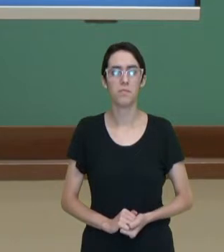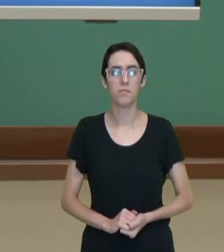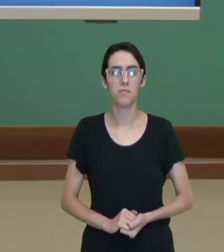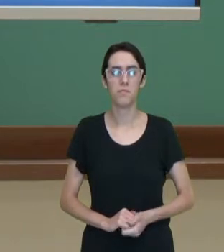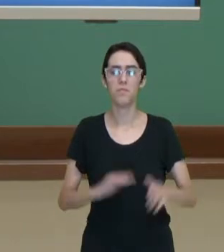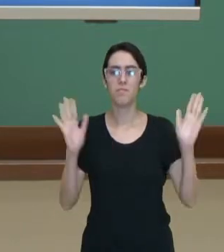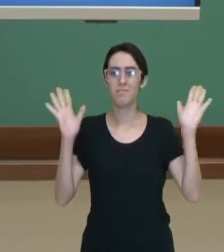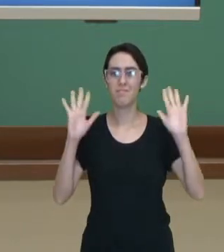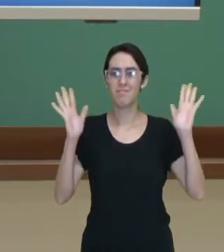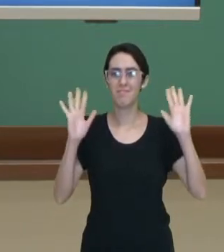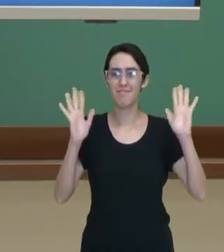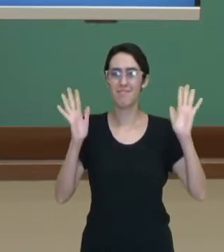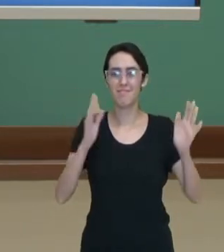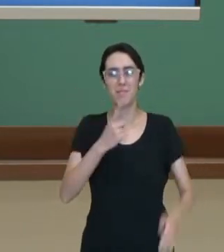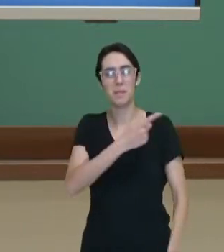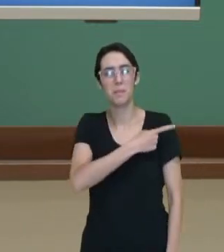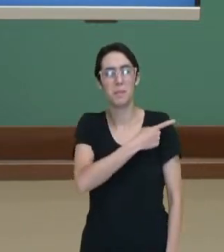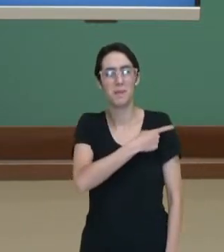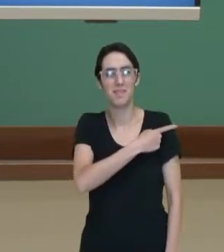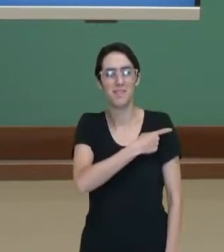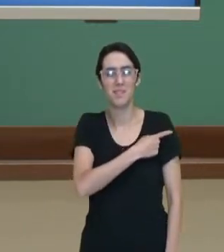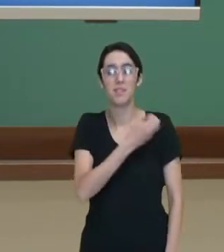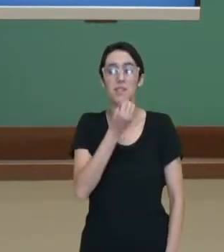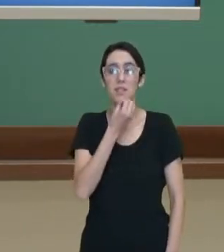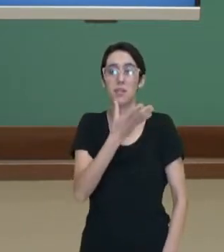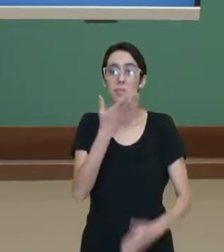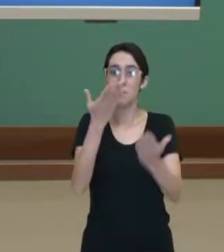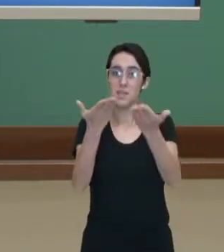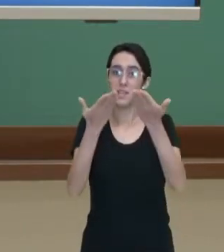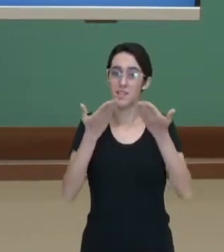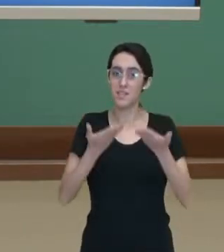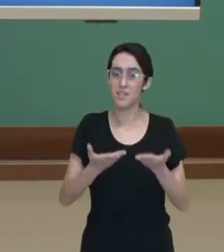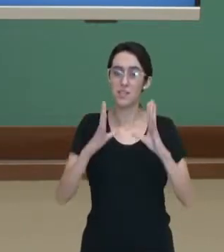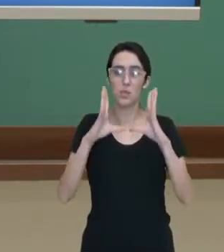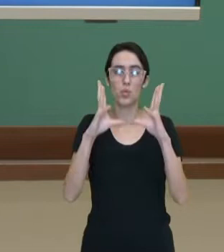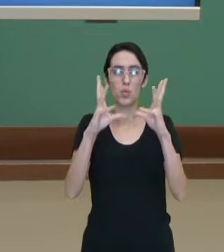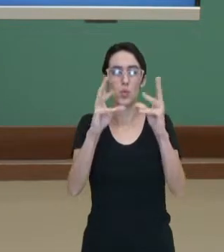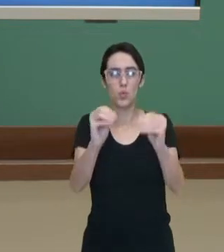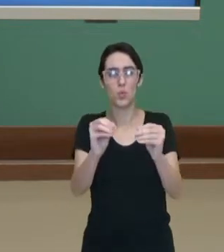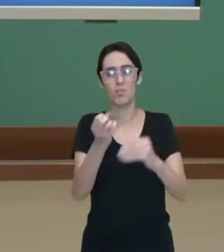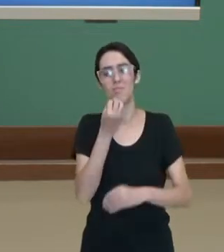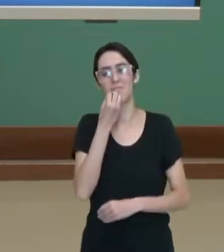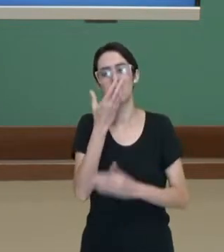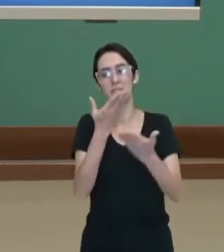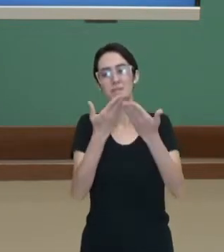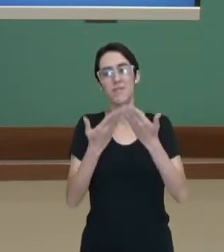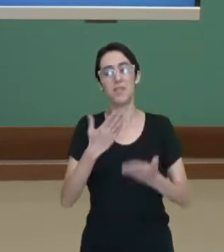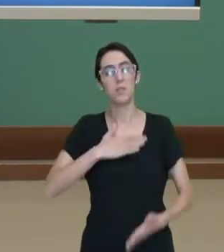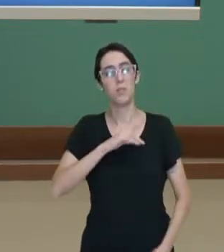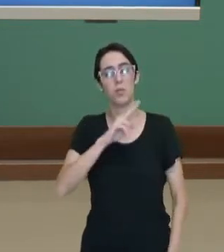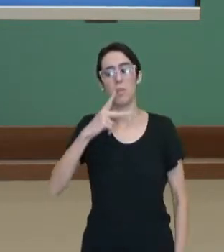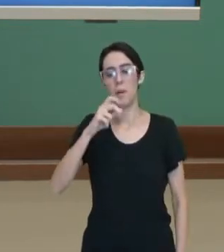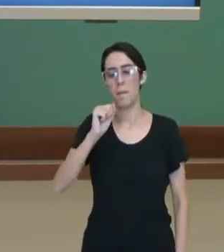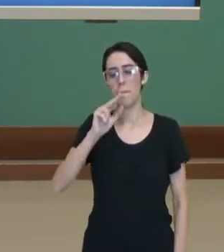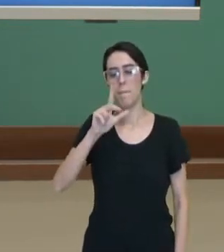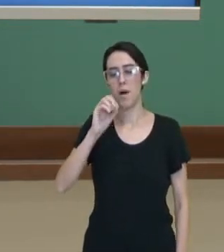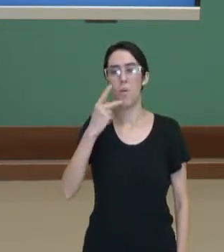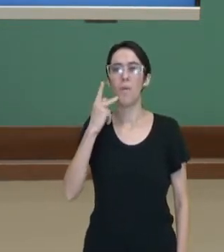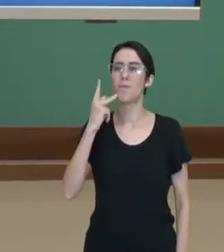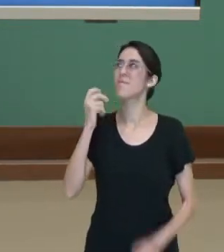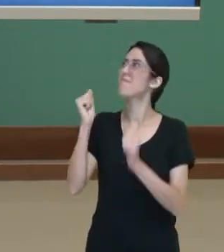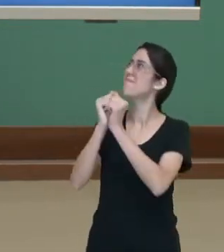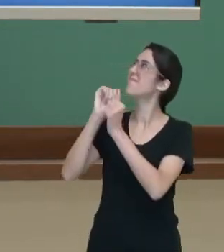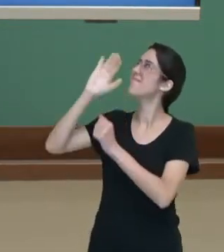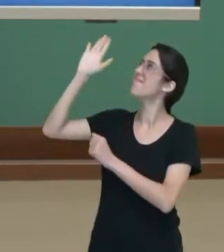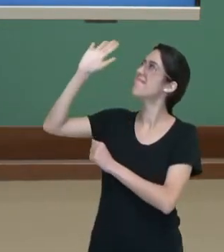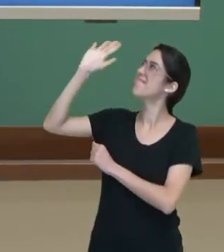Olá, estudantes da primeira série, sejam todos bem-vindos, sejam todas bem-vindas. Eu, professor Paulo Brito, Jéssica,